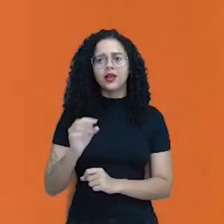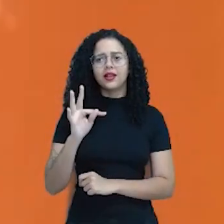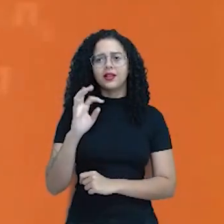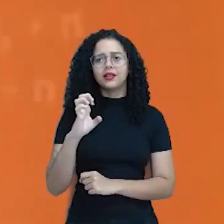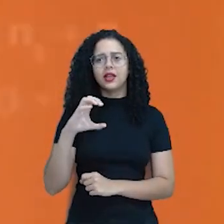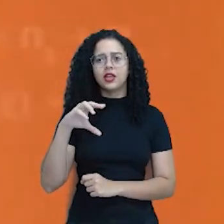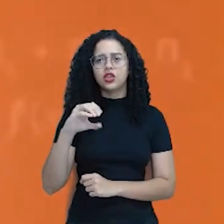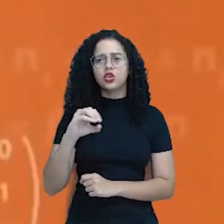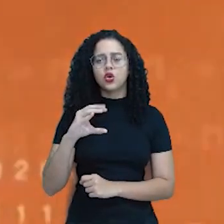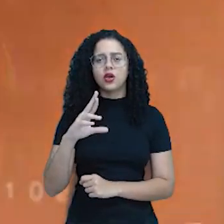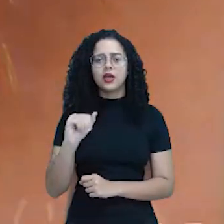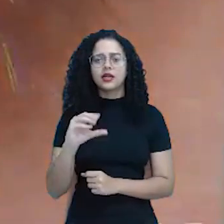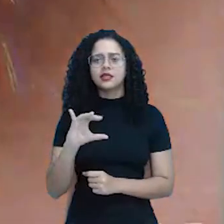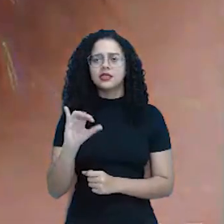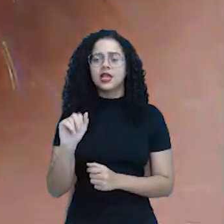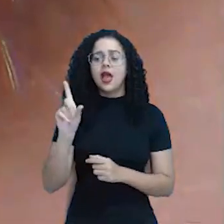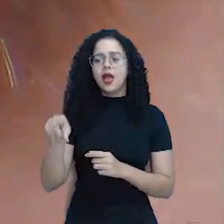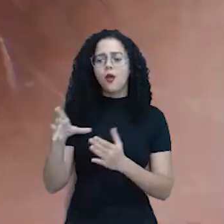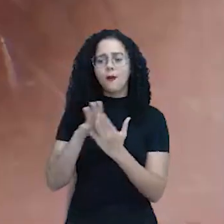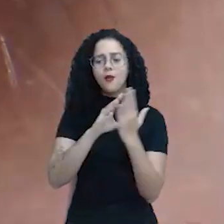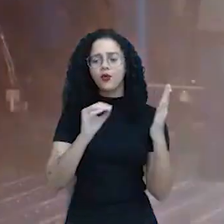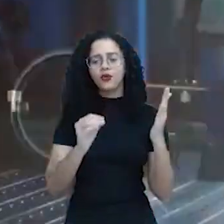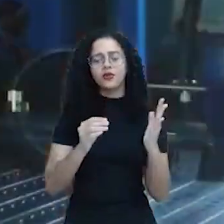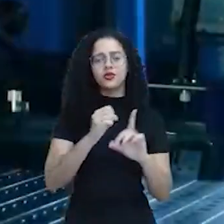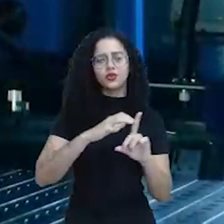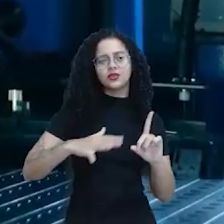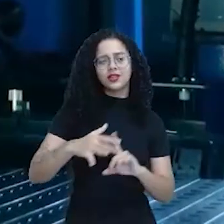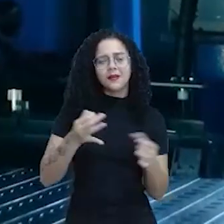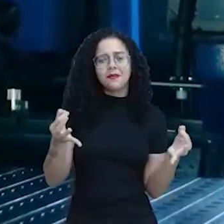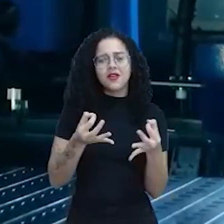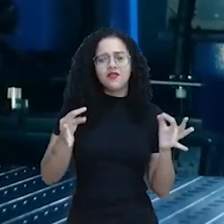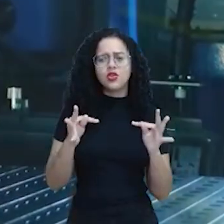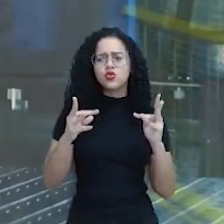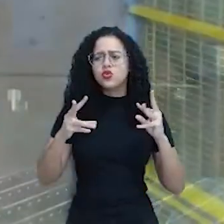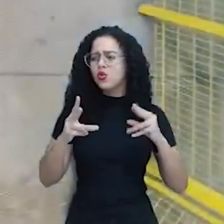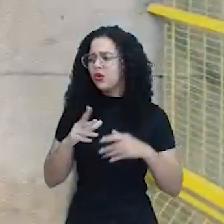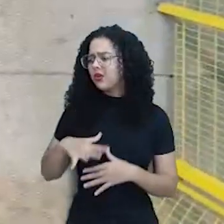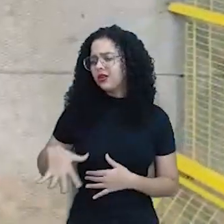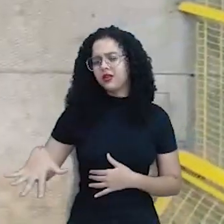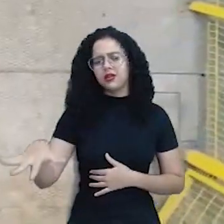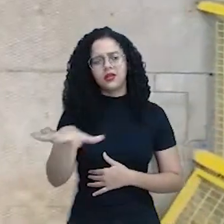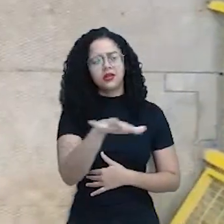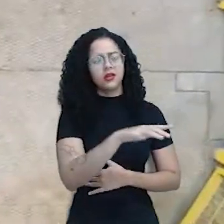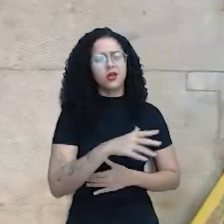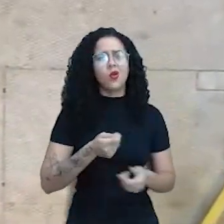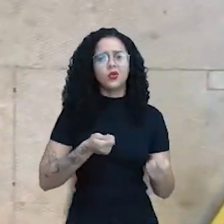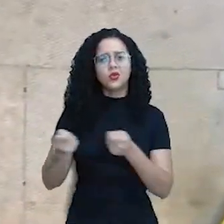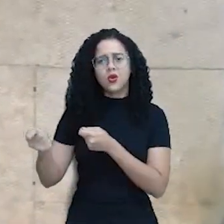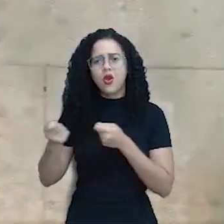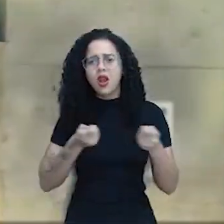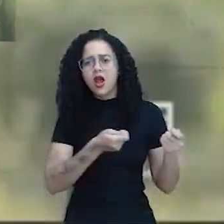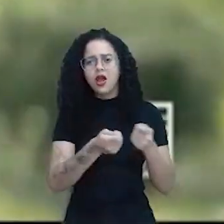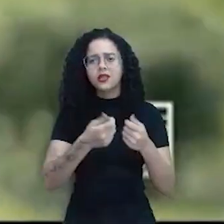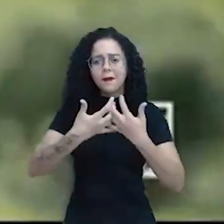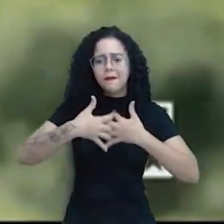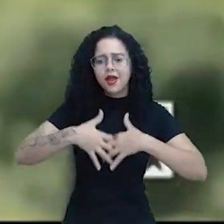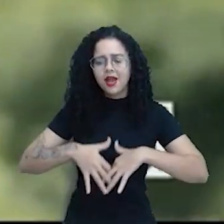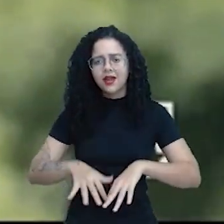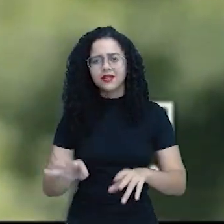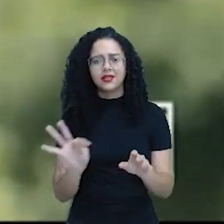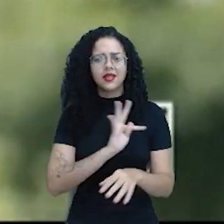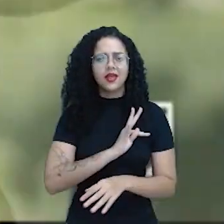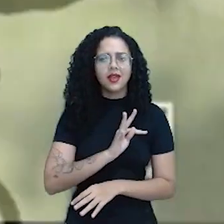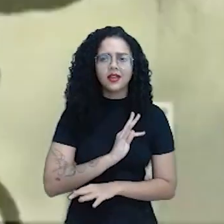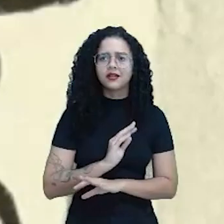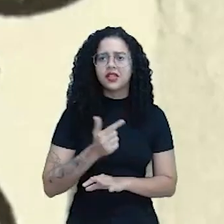de sociedade perfeita. Já pensou? Tudo em sua volta seria controlado pela técnica, pelas máquinas.